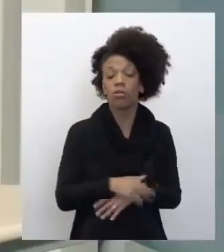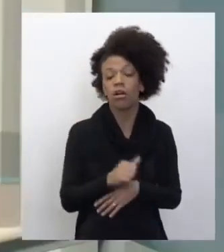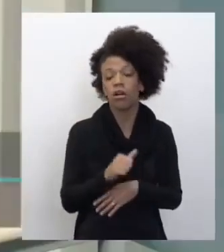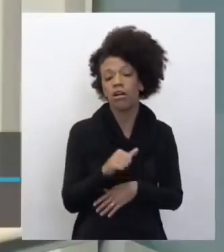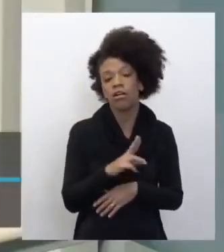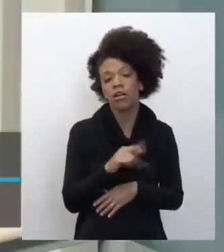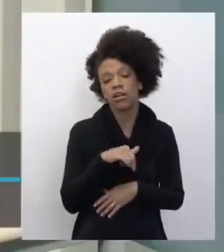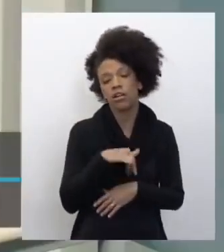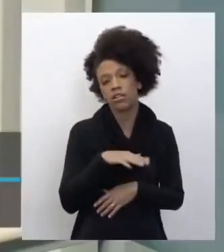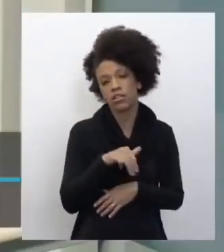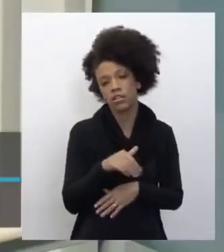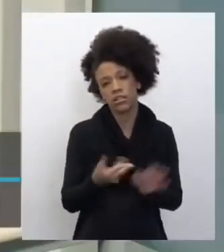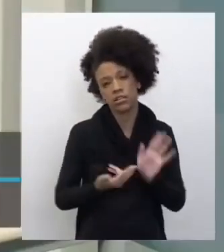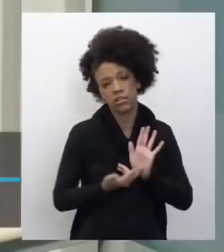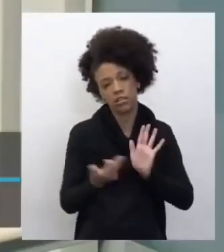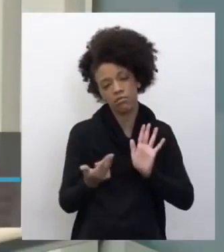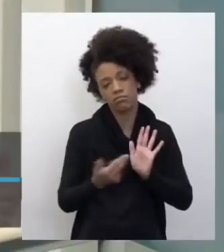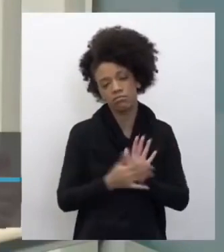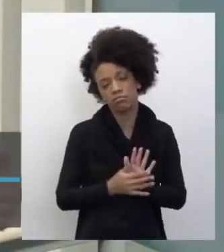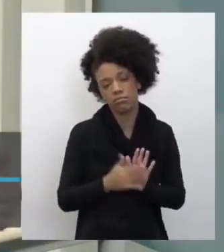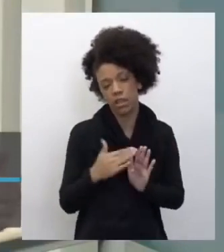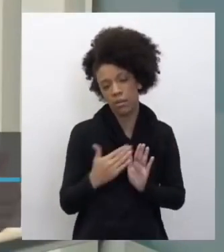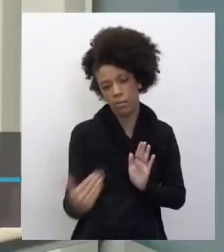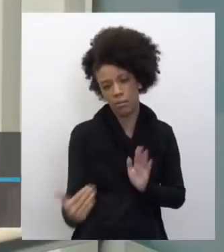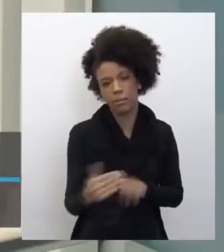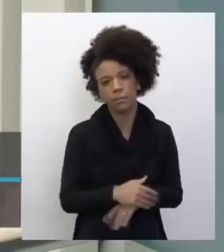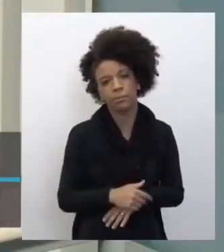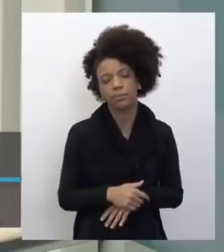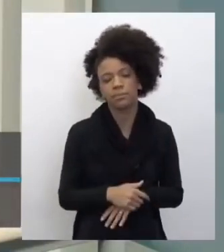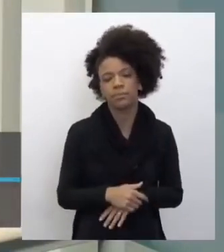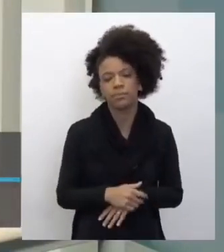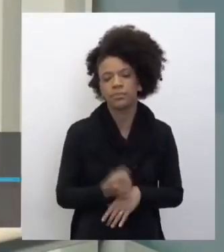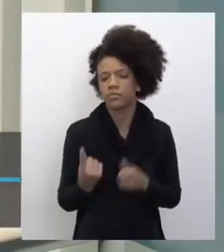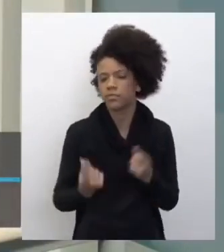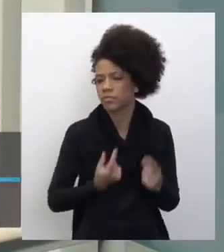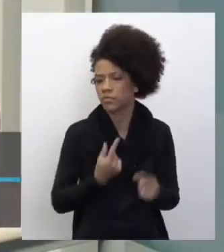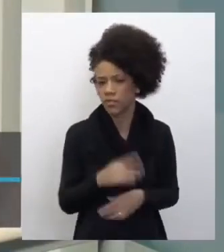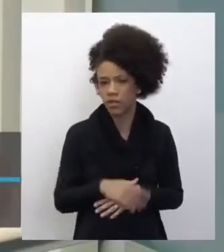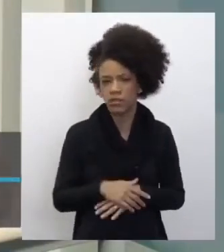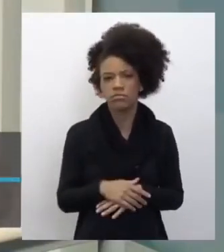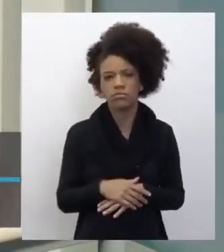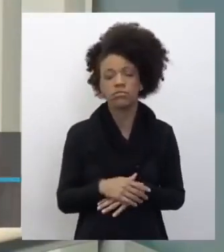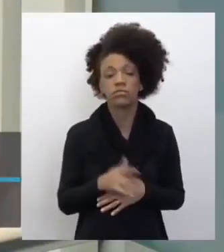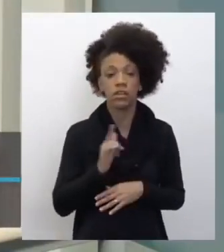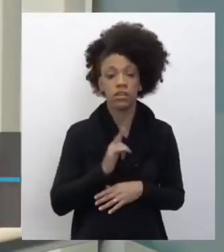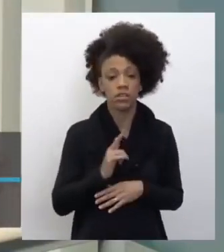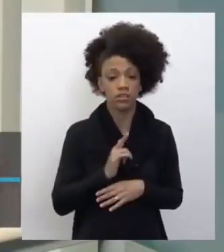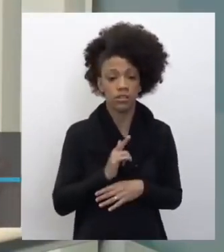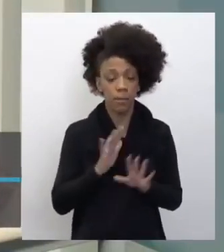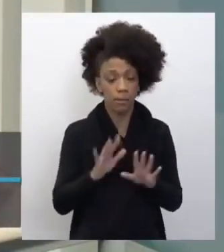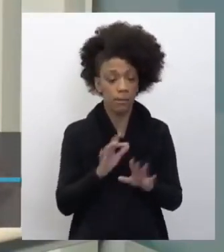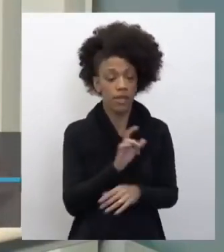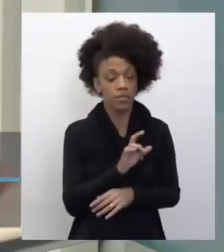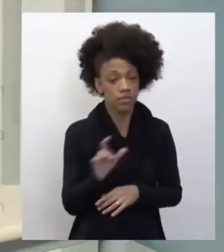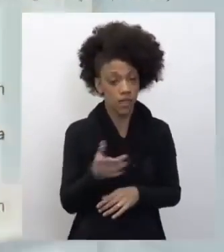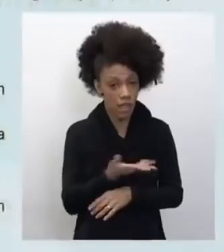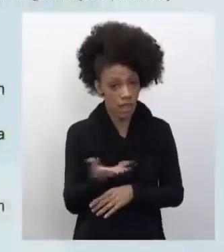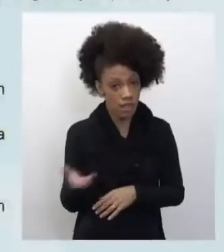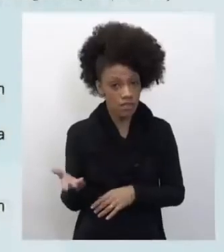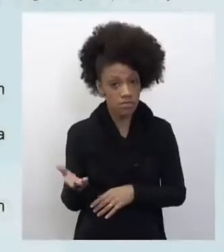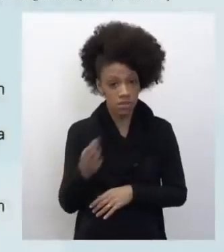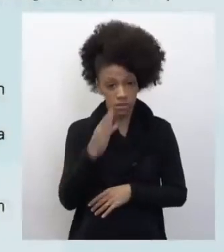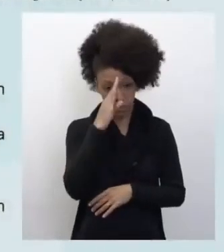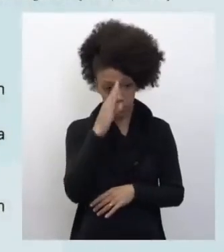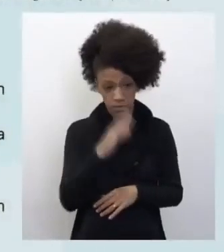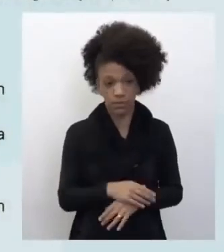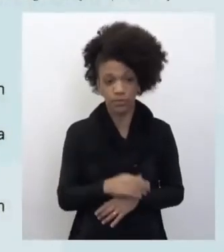tá? Vamos lá. Eu trouxe alguns personagens, às vezes tinha outros, mas esses são os principais, tá? Arlequim,